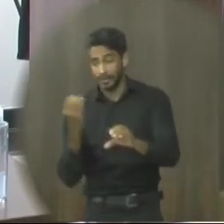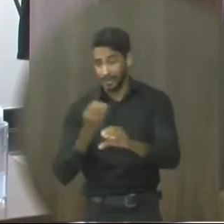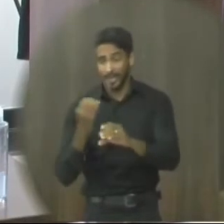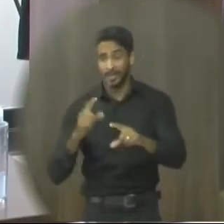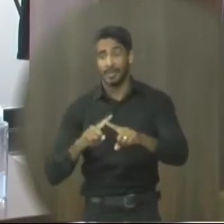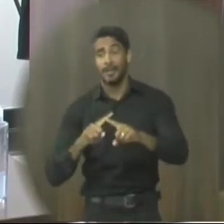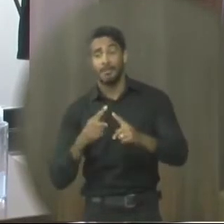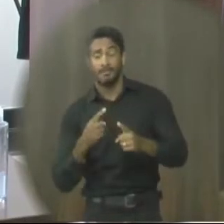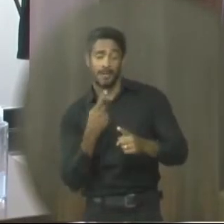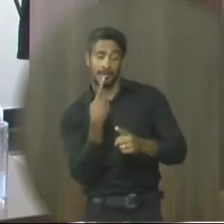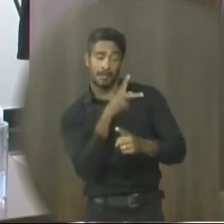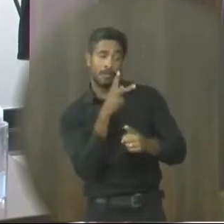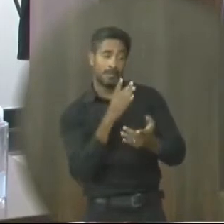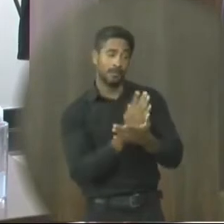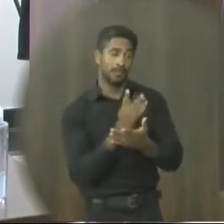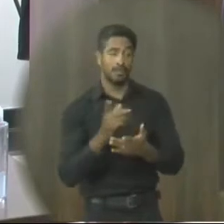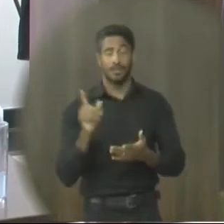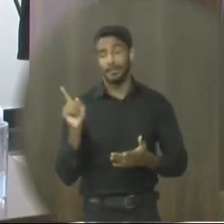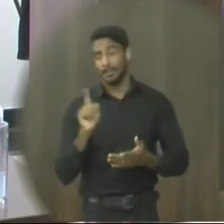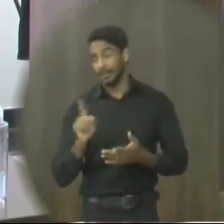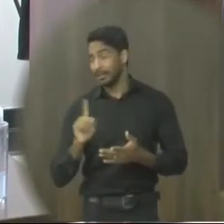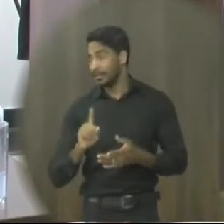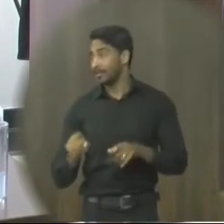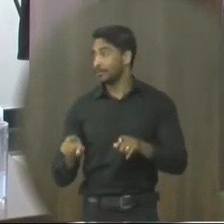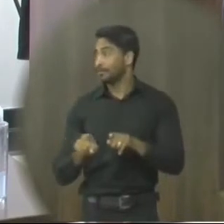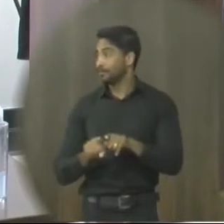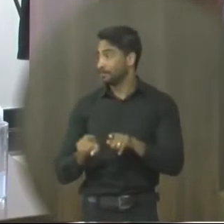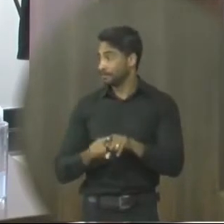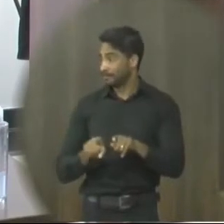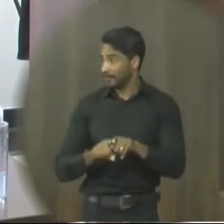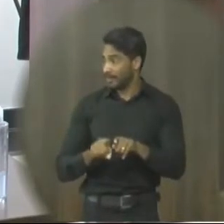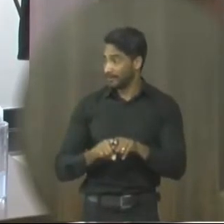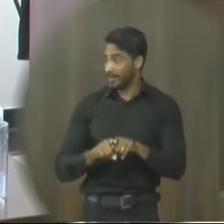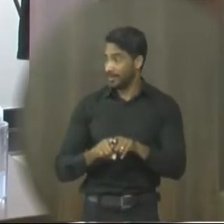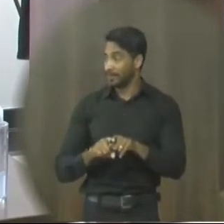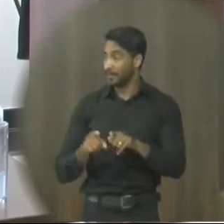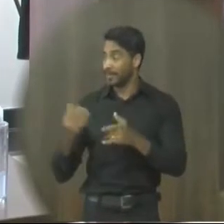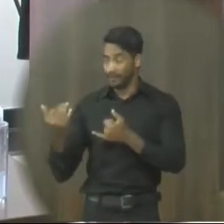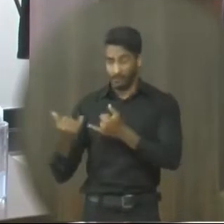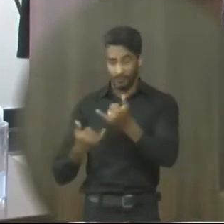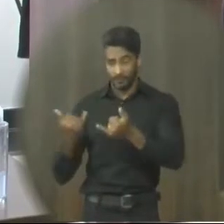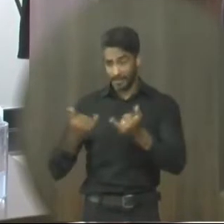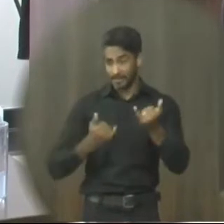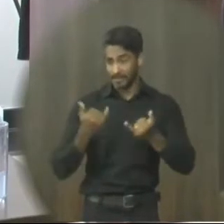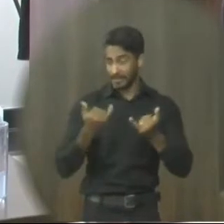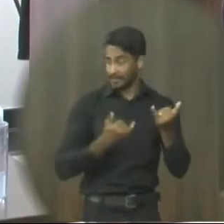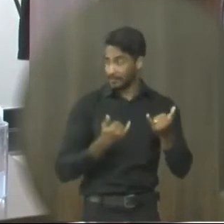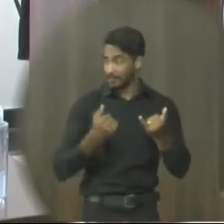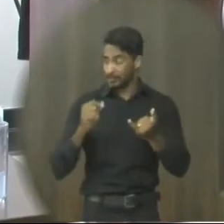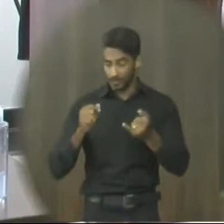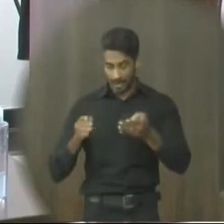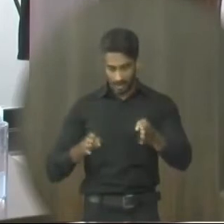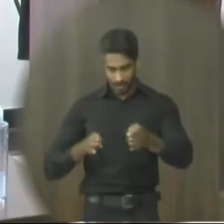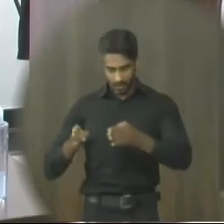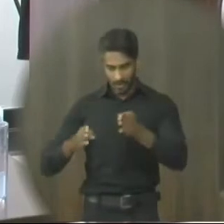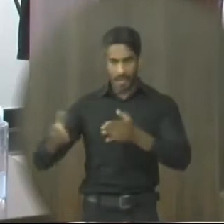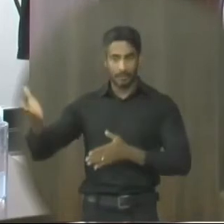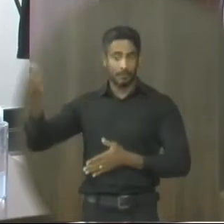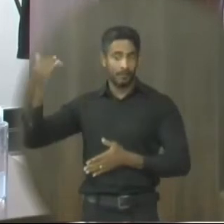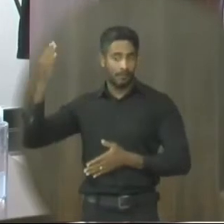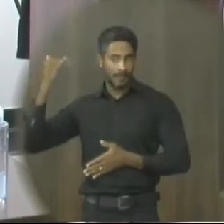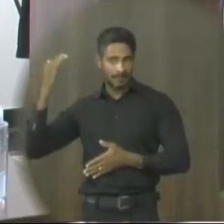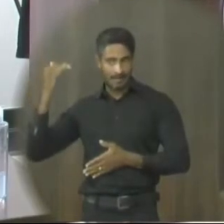não é da parte dele. E eu quero trazer algumas informações que no mandato passado